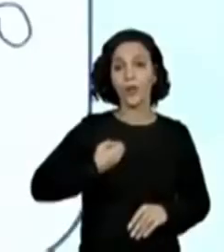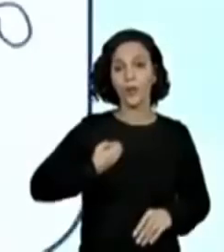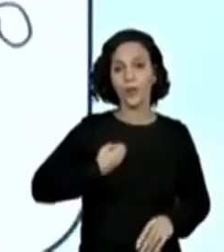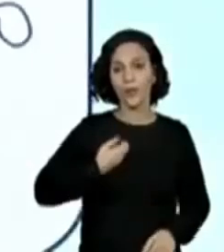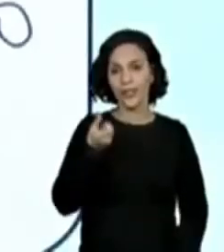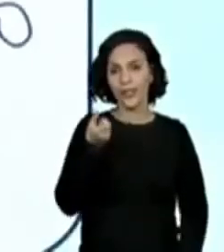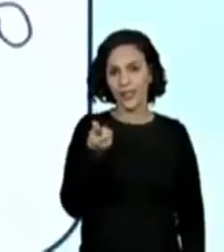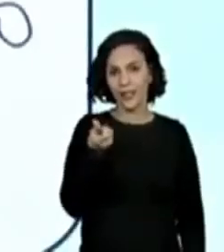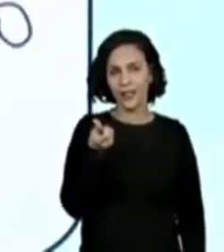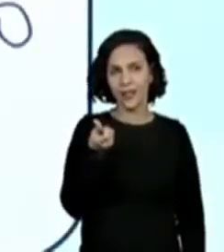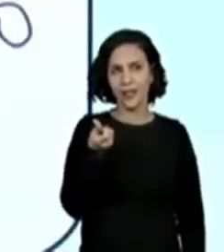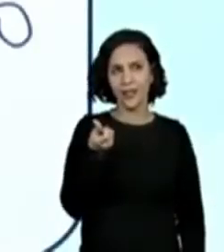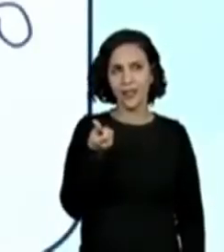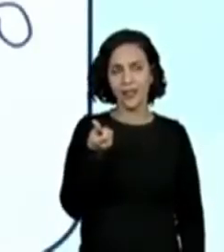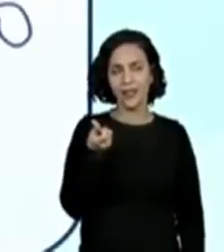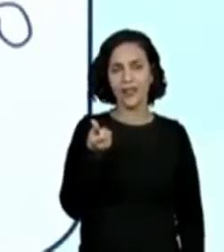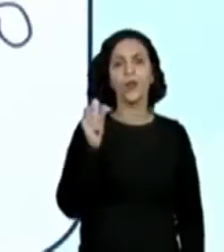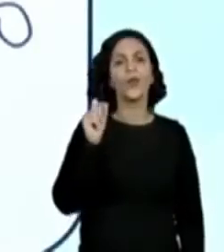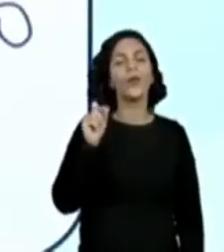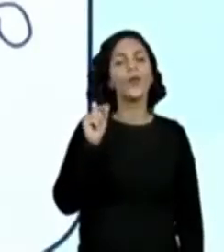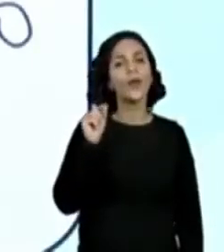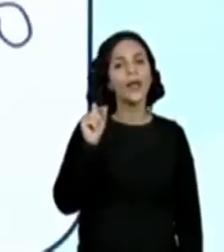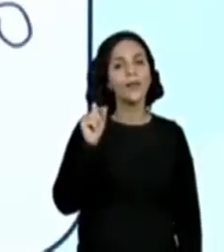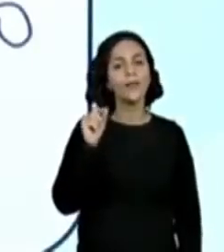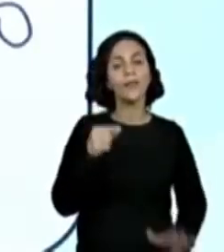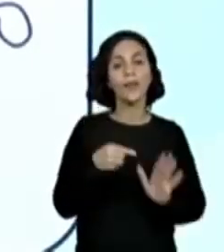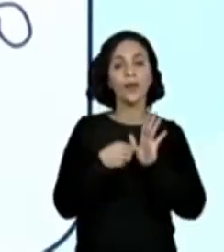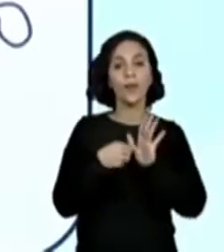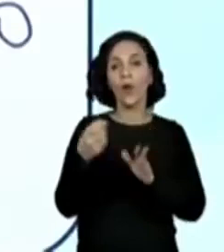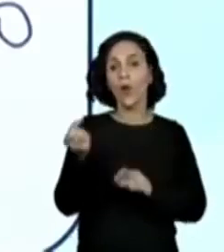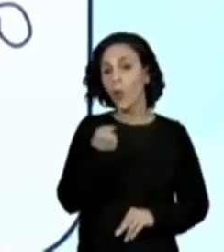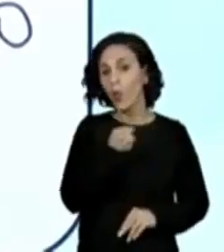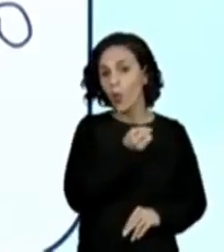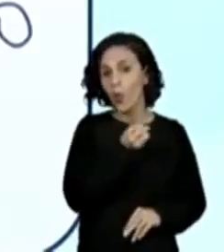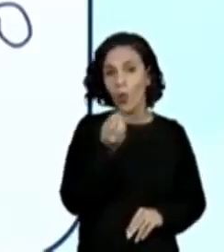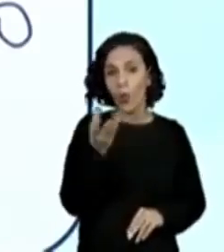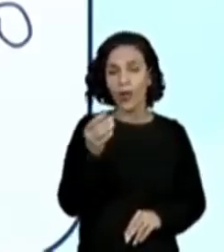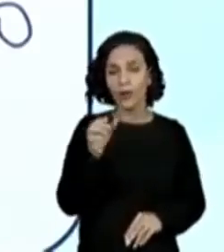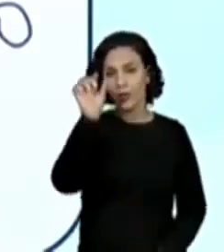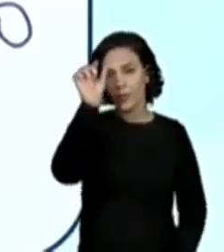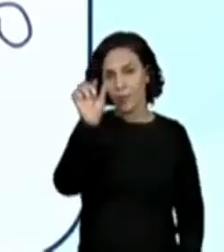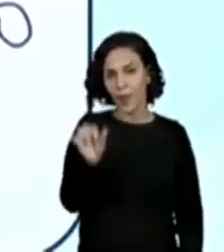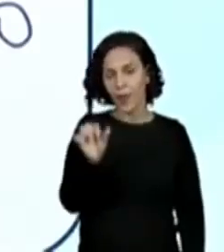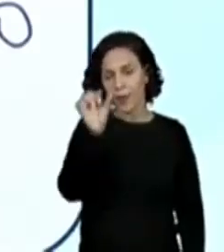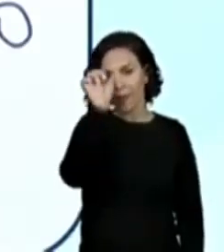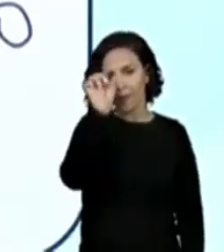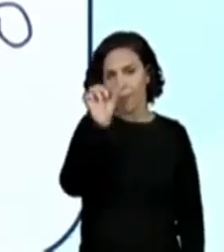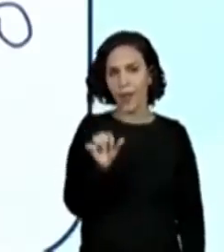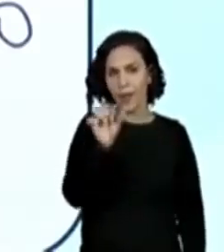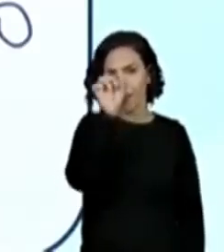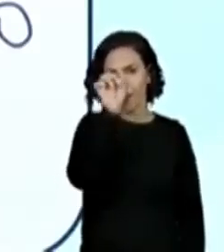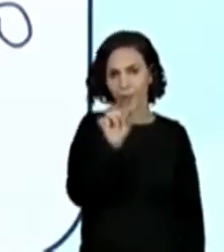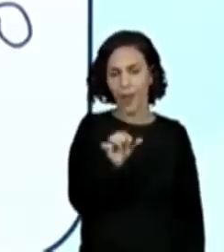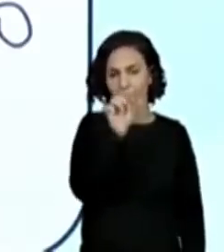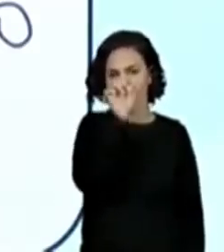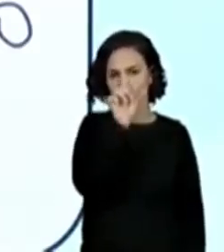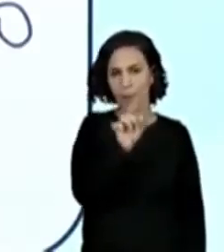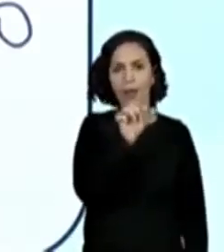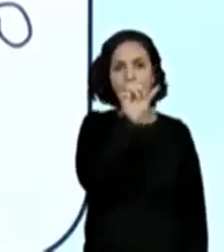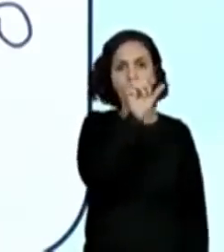6 representando a quantidade de colunas, então são